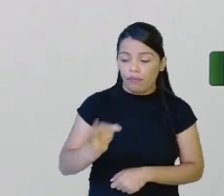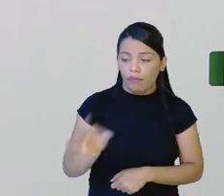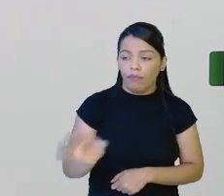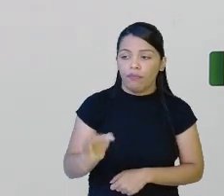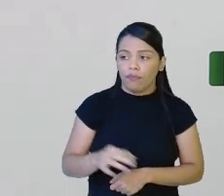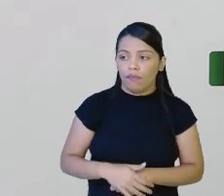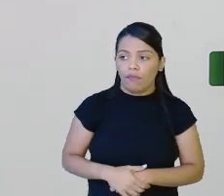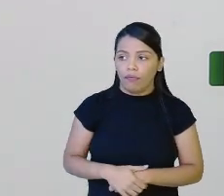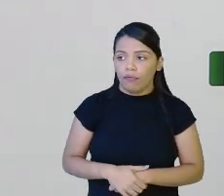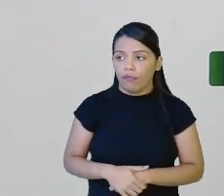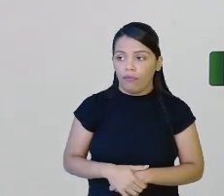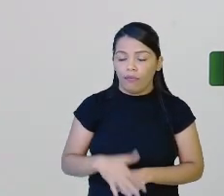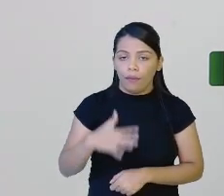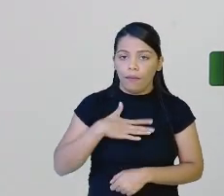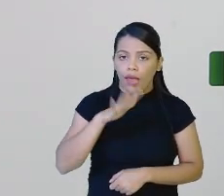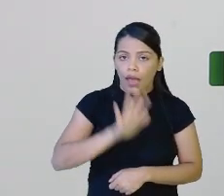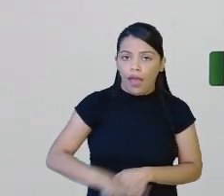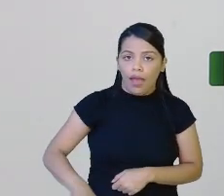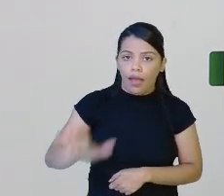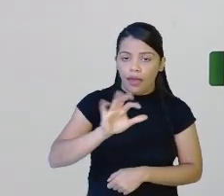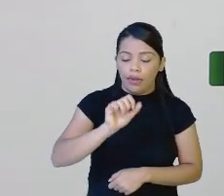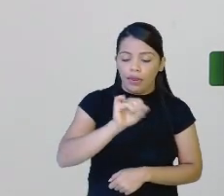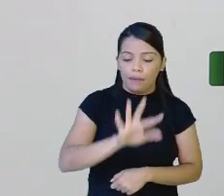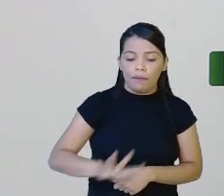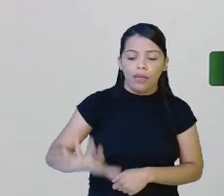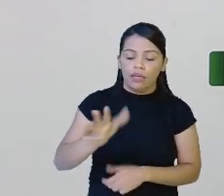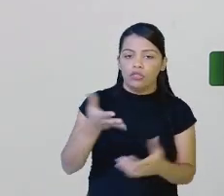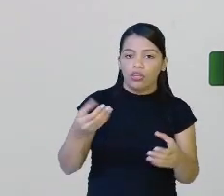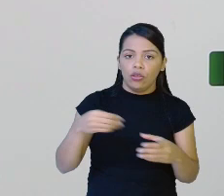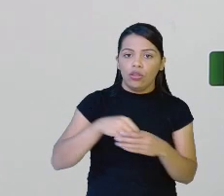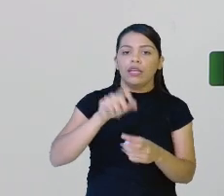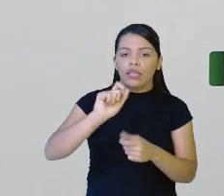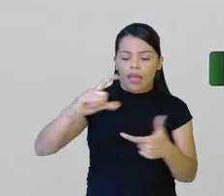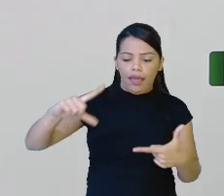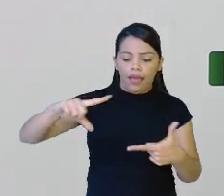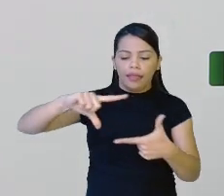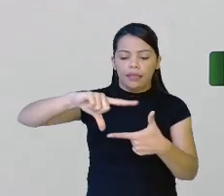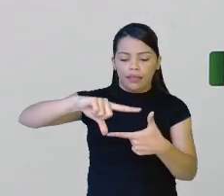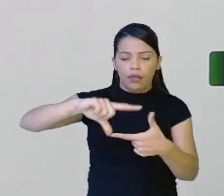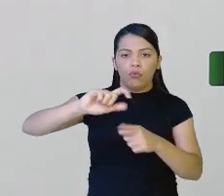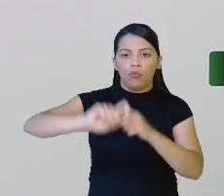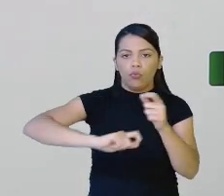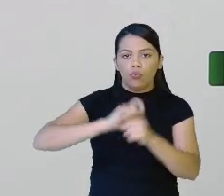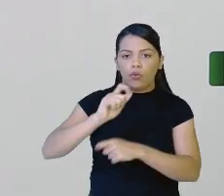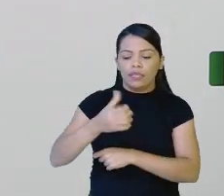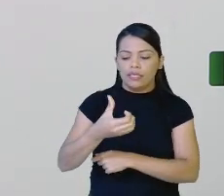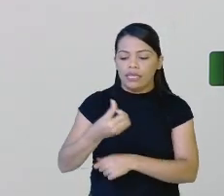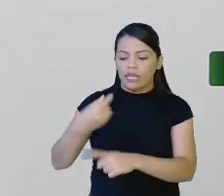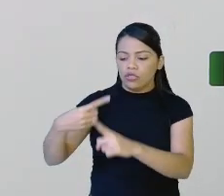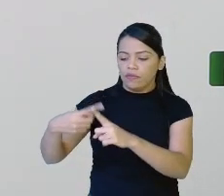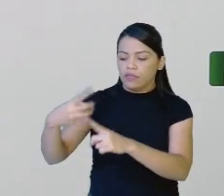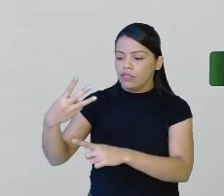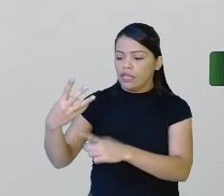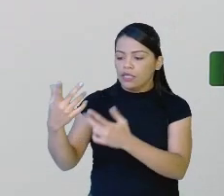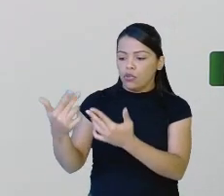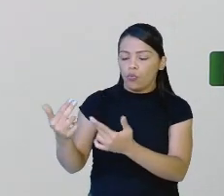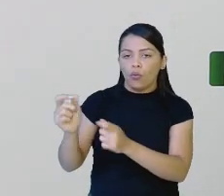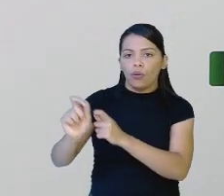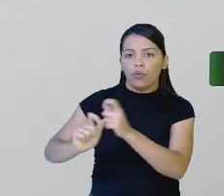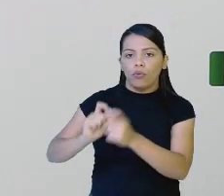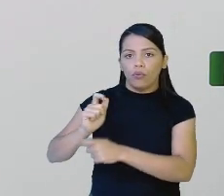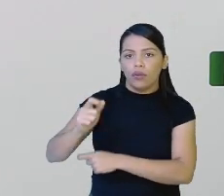Exatamente. A minha área dessa figura aqui, que é um retângulo, será 6 vezes 3, que é igual